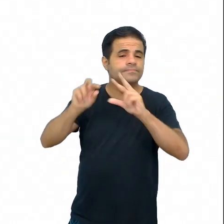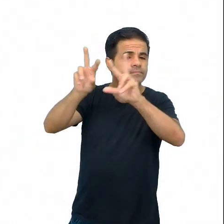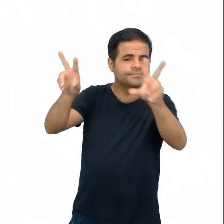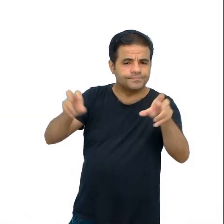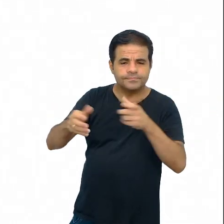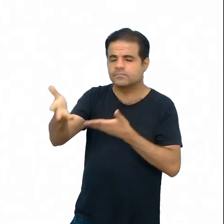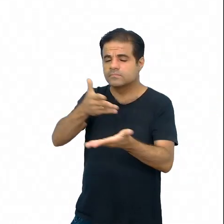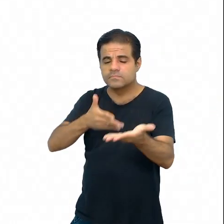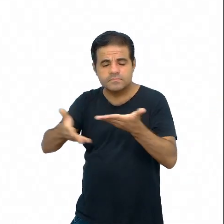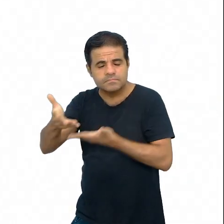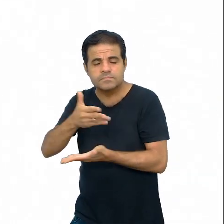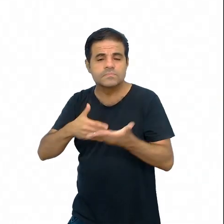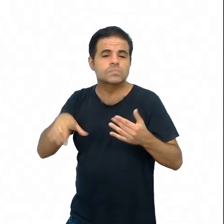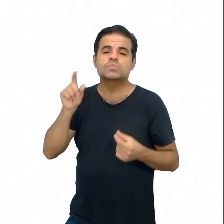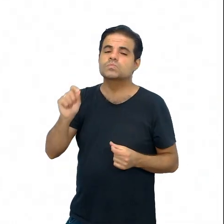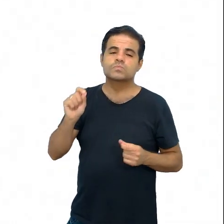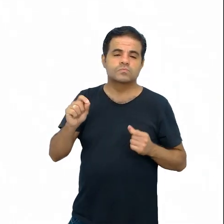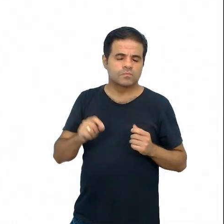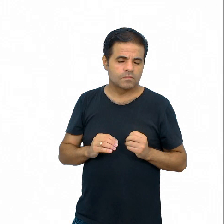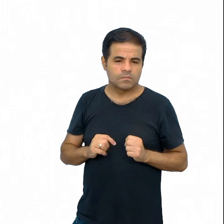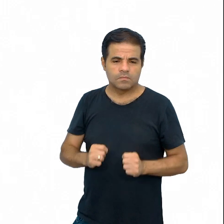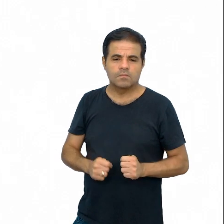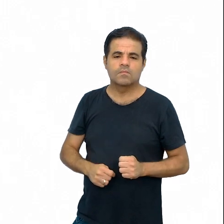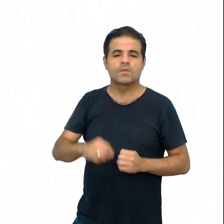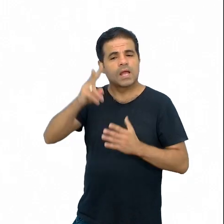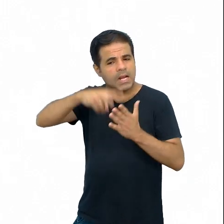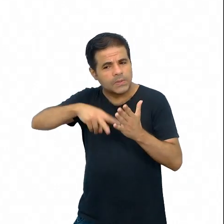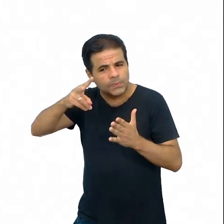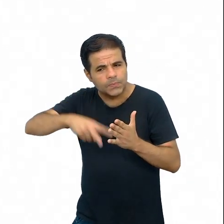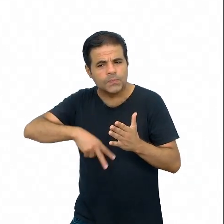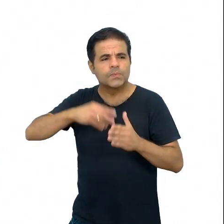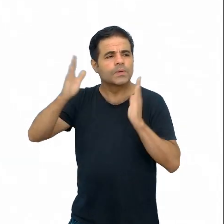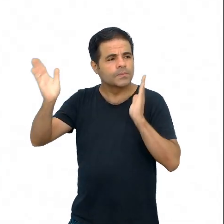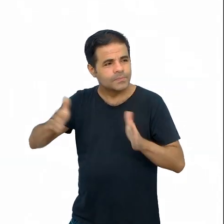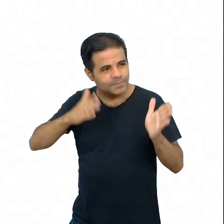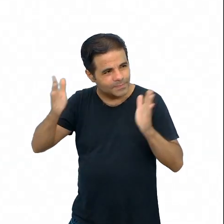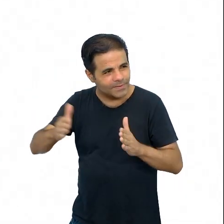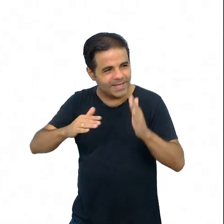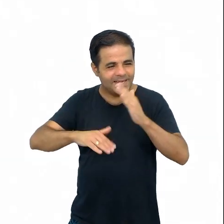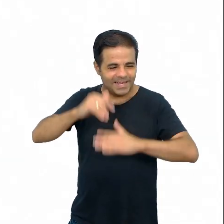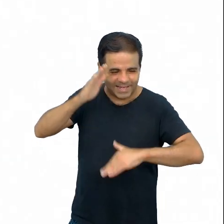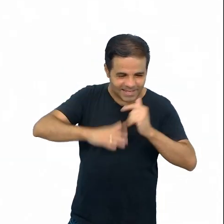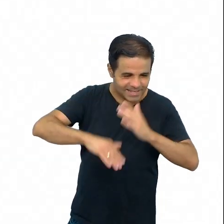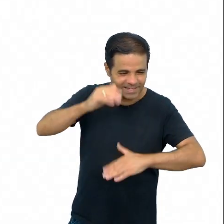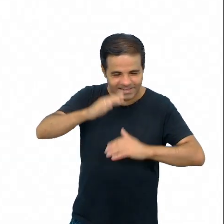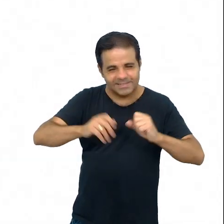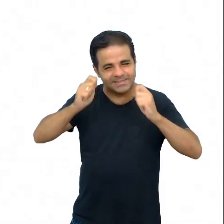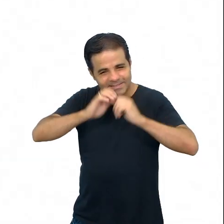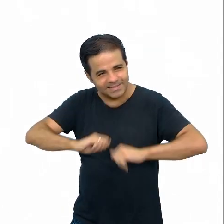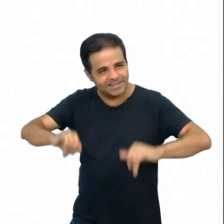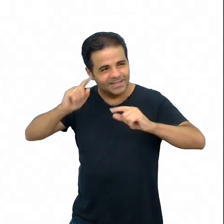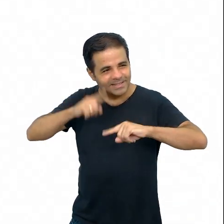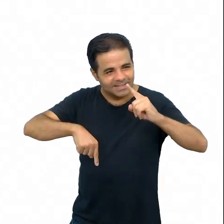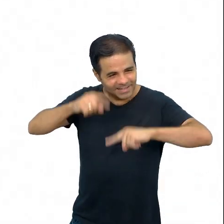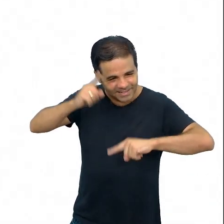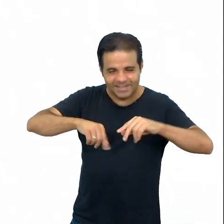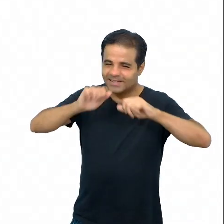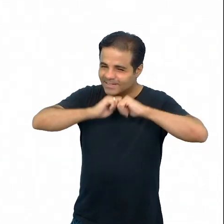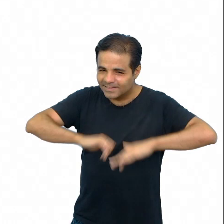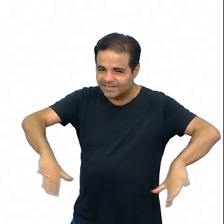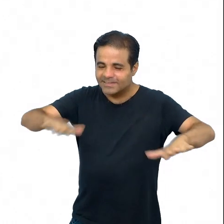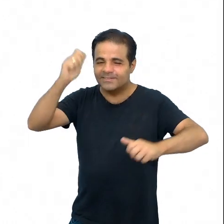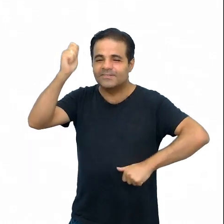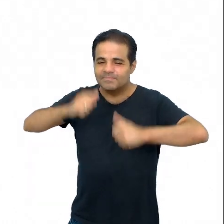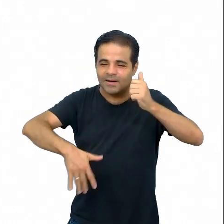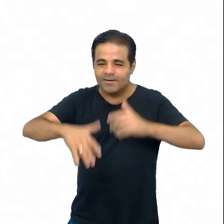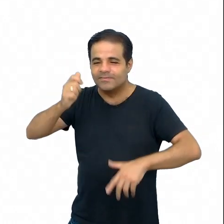questões relativas à leitura, à produção textual, análise linguística e semiótica, e agora estamos